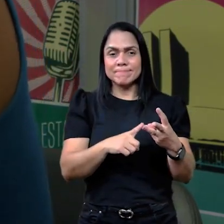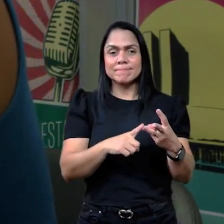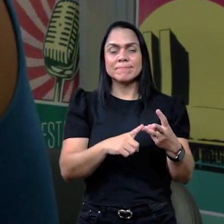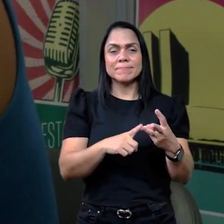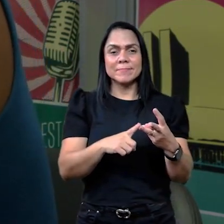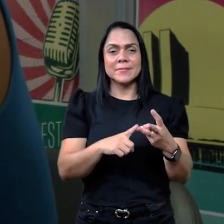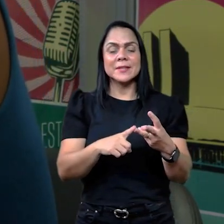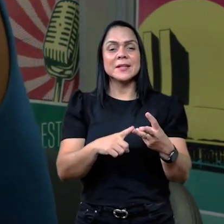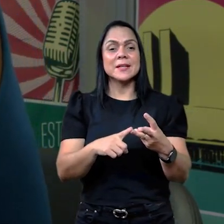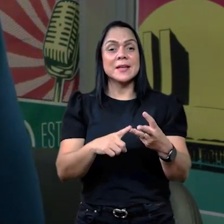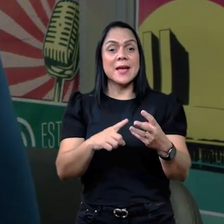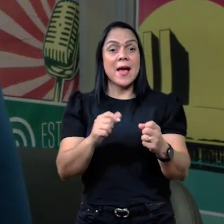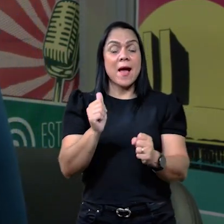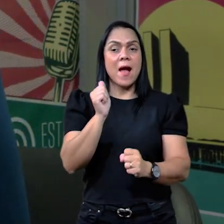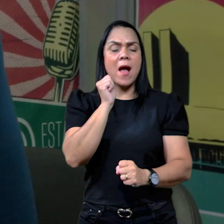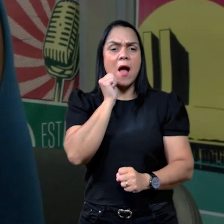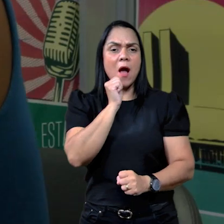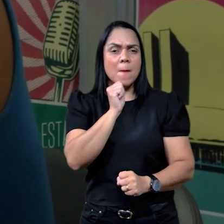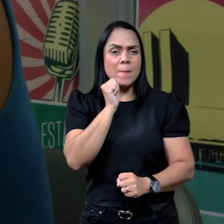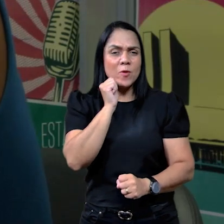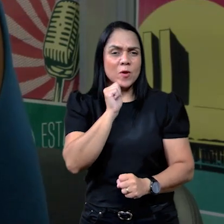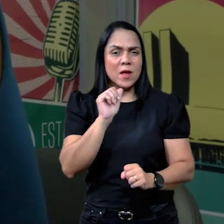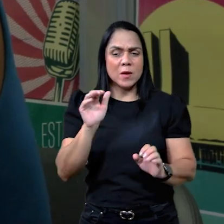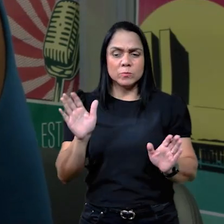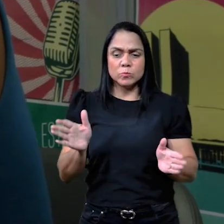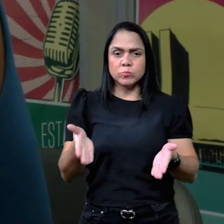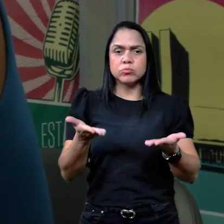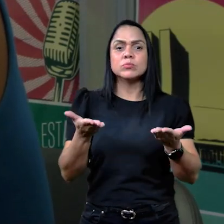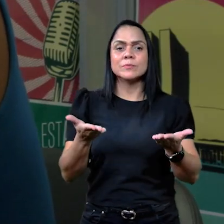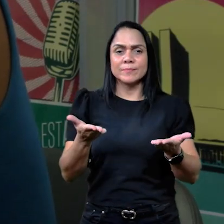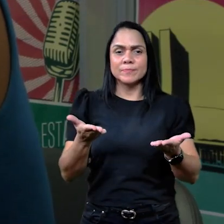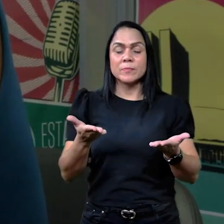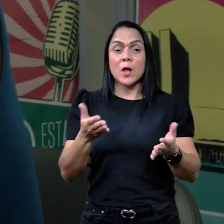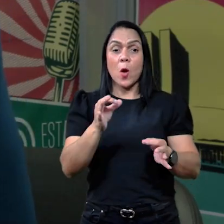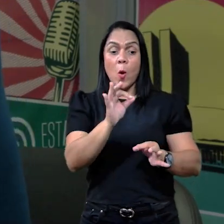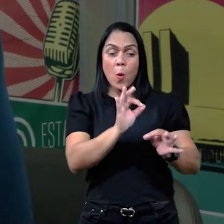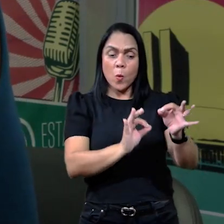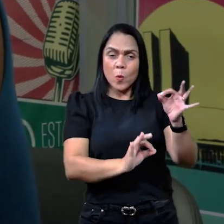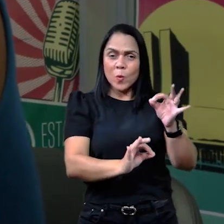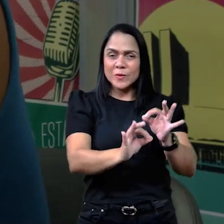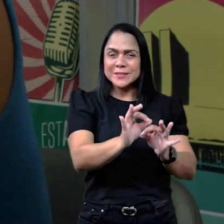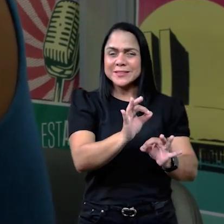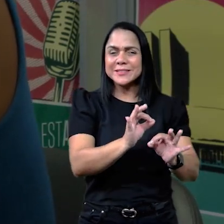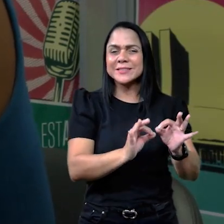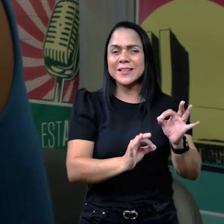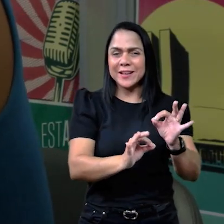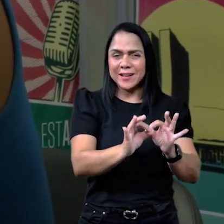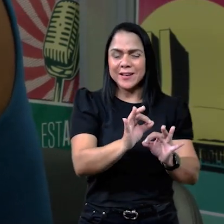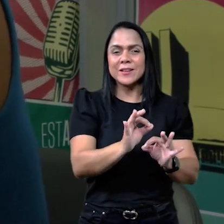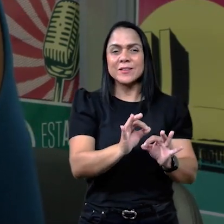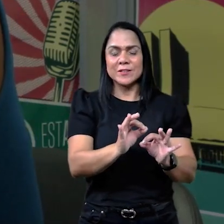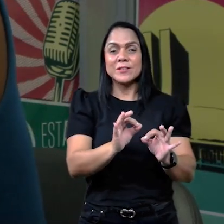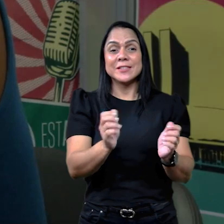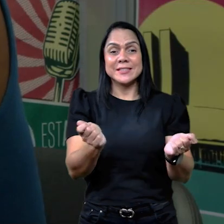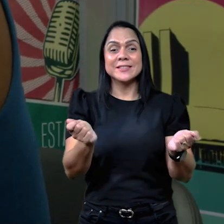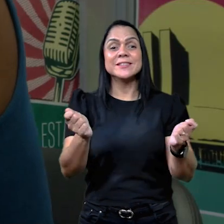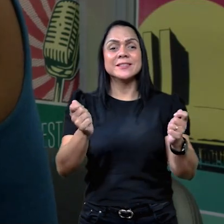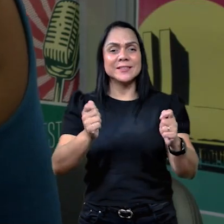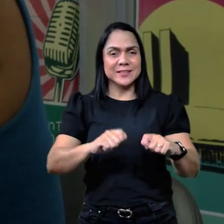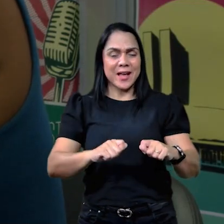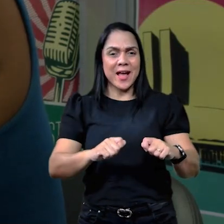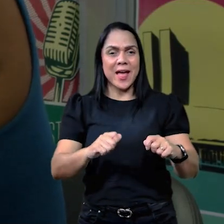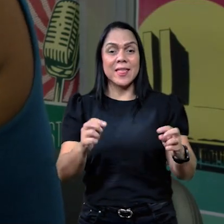também esse protagonismo feminino. Como que essa cadeia do cuidado, como que essa possibilidade,